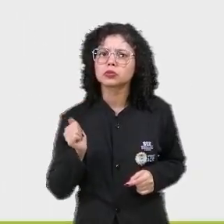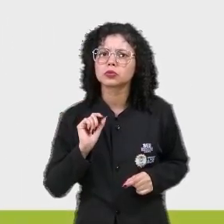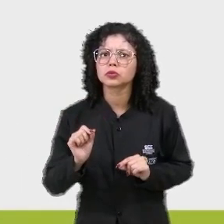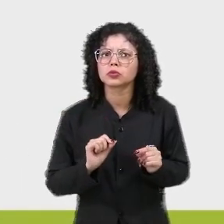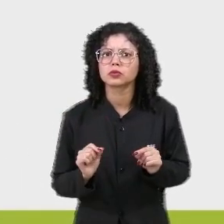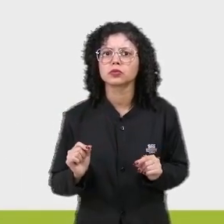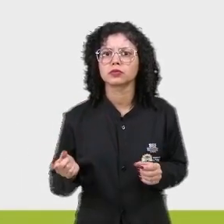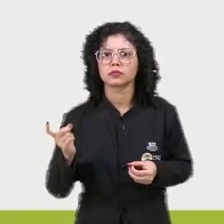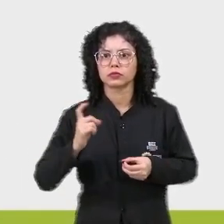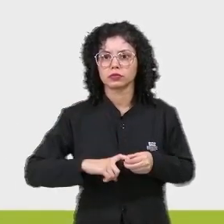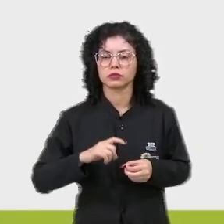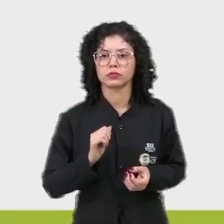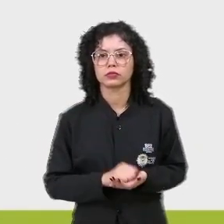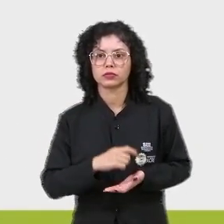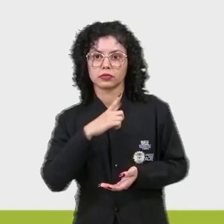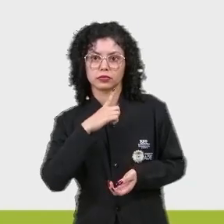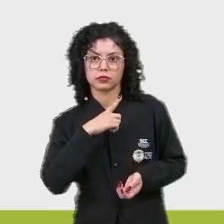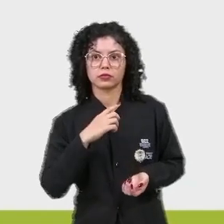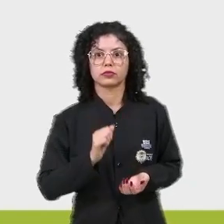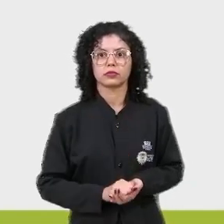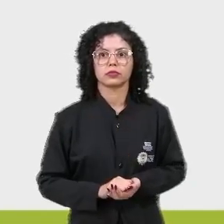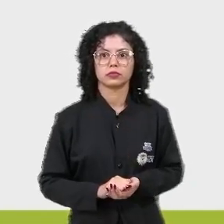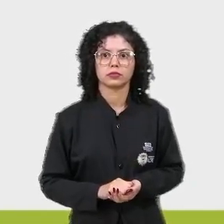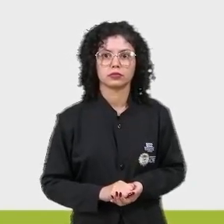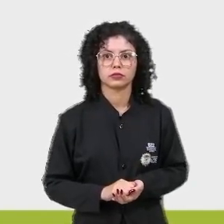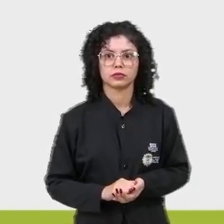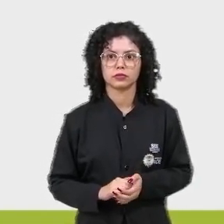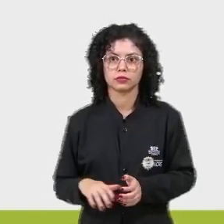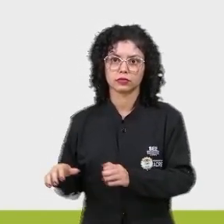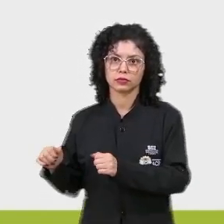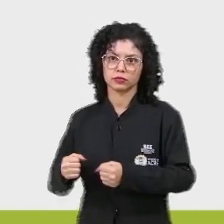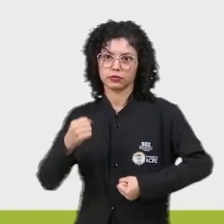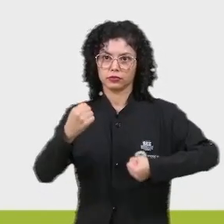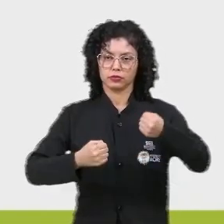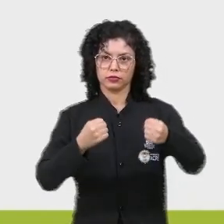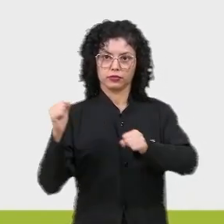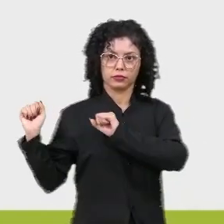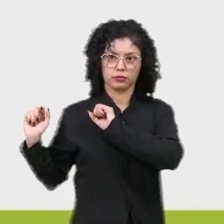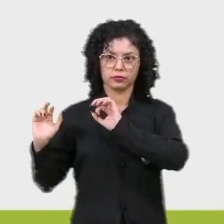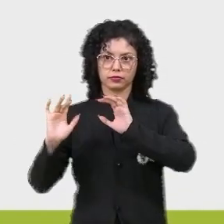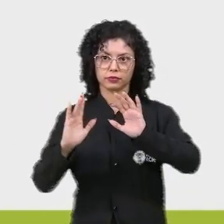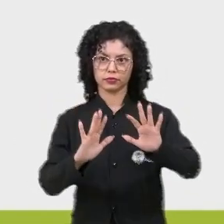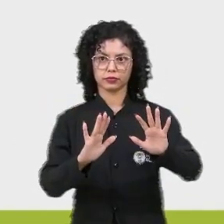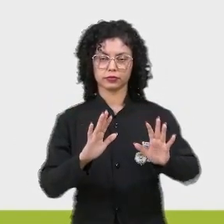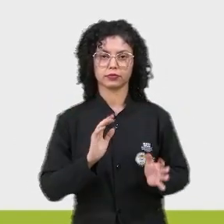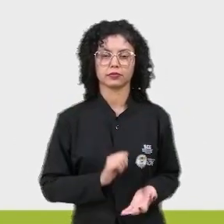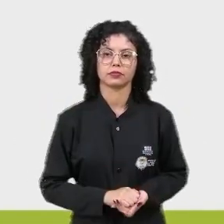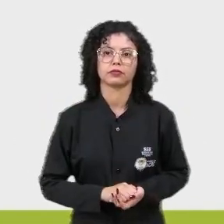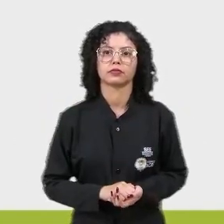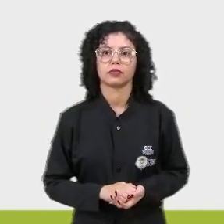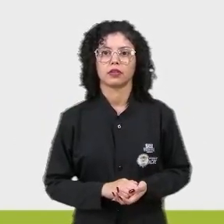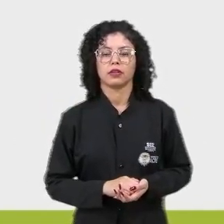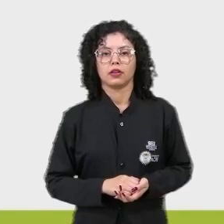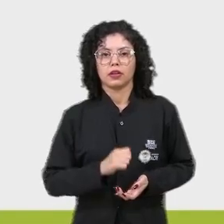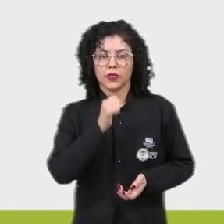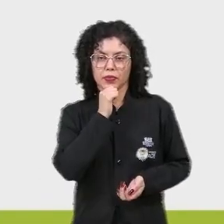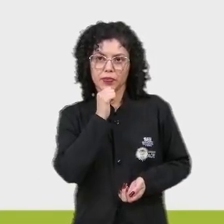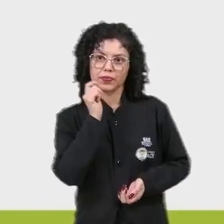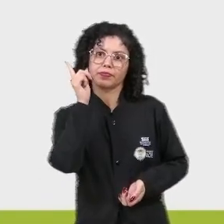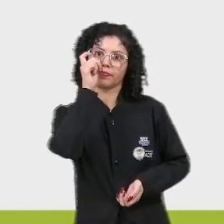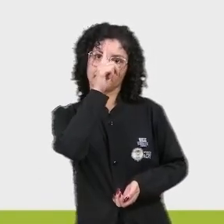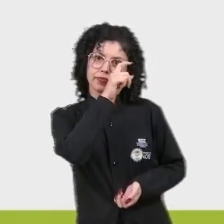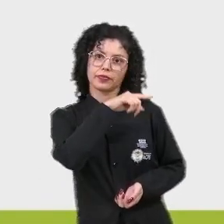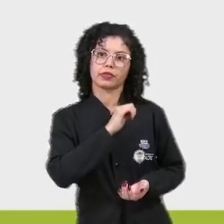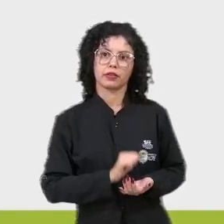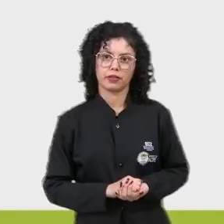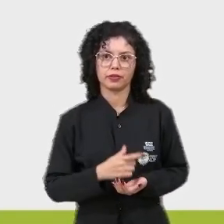voltando um pouquinho, nós temos o trânsito no feriadão é sempre um quadro dramático.